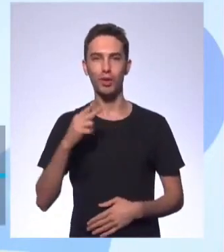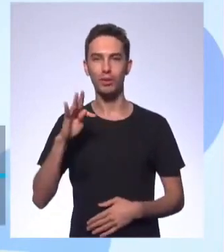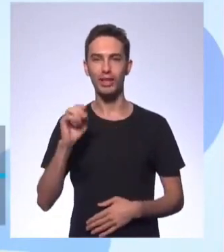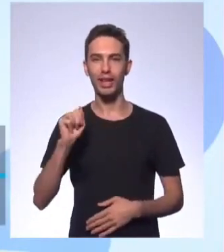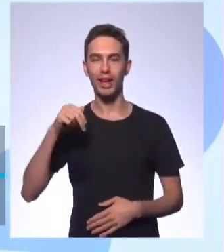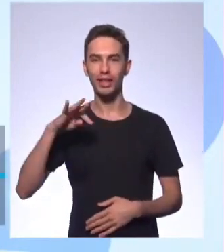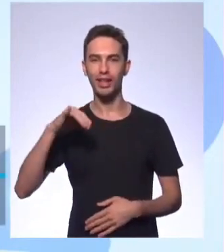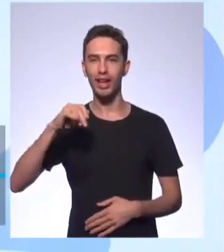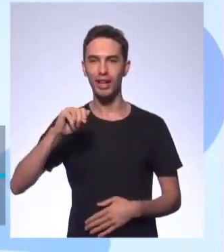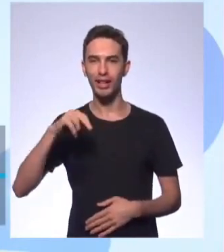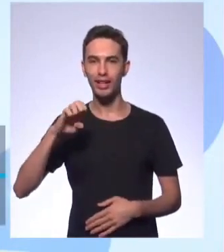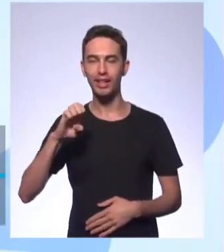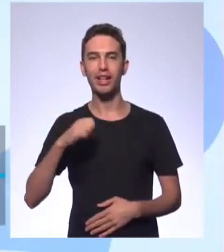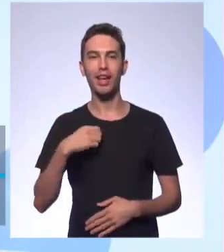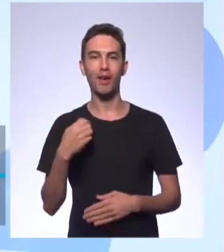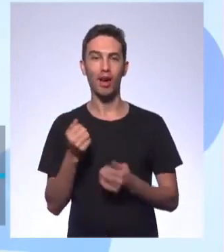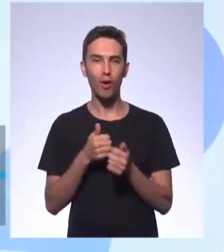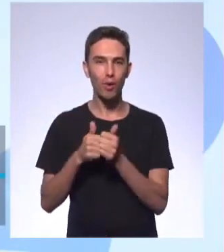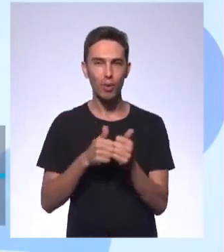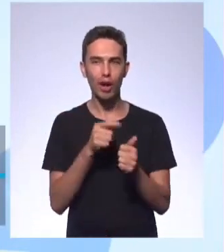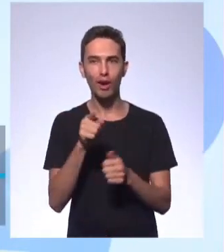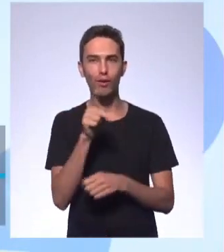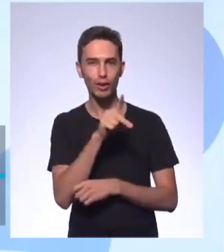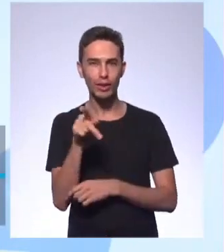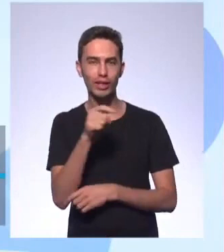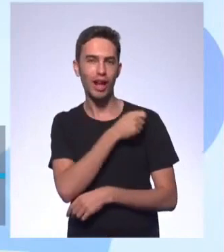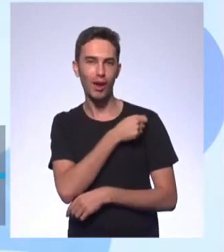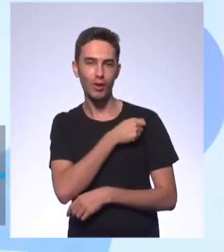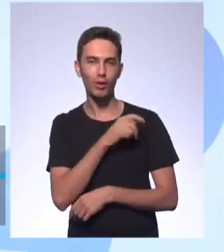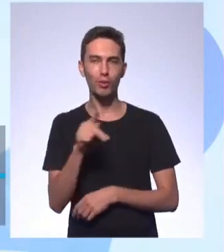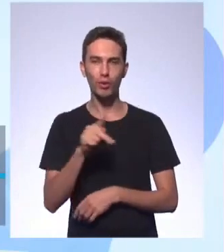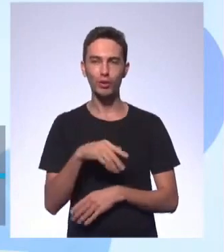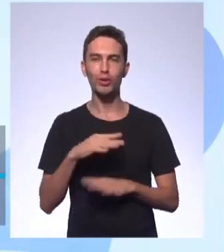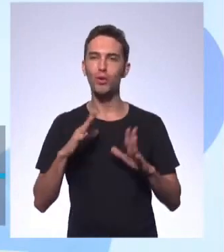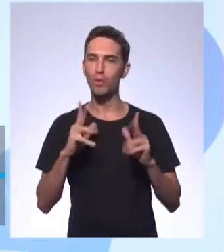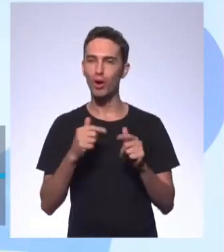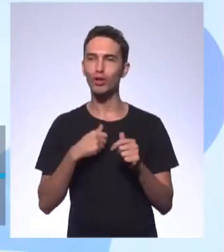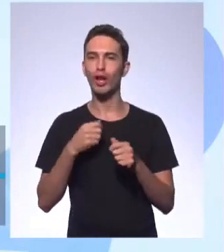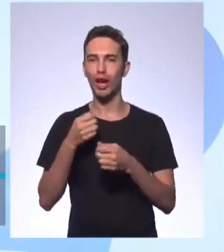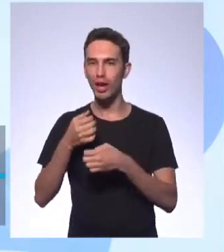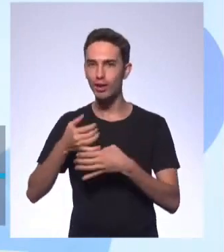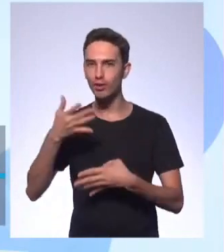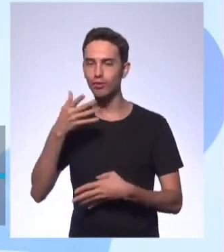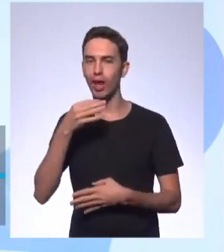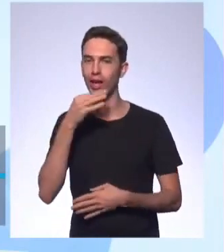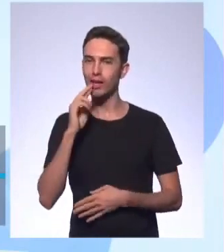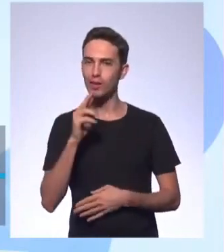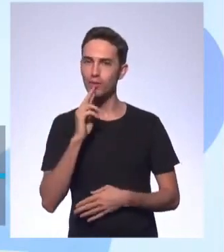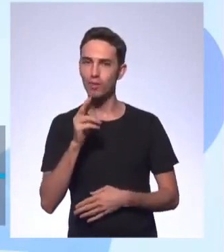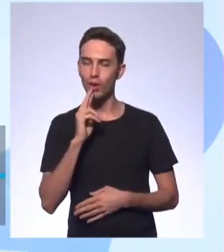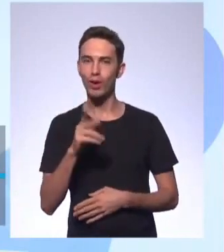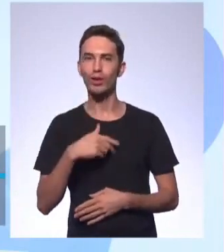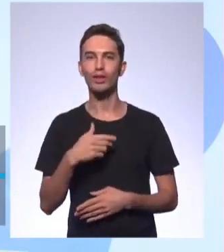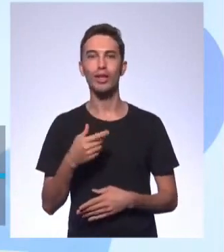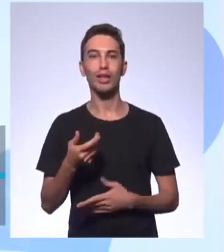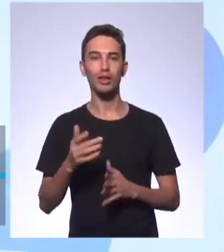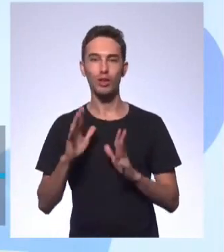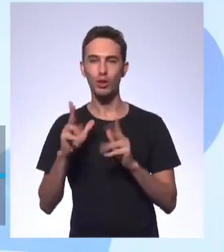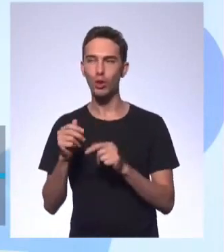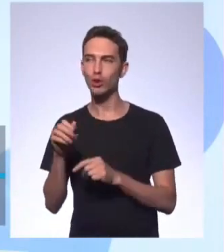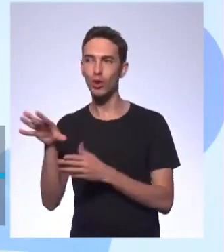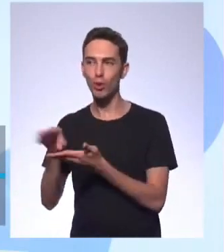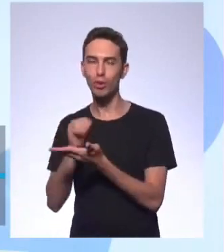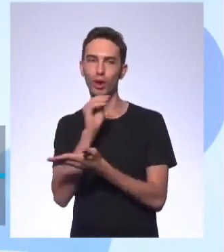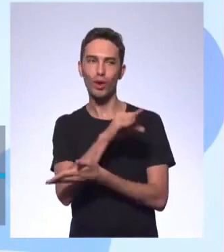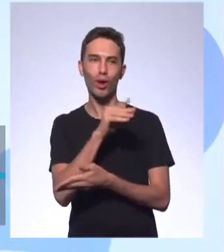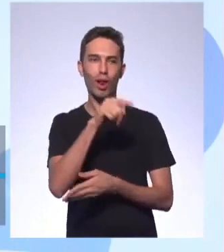estarei acompanhando vocês aí, professores, alunos no chat. Pode colocar aí as respostas dos nossos alunos, copia e